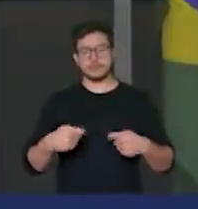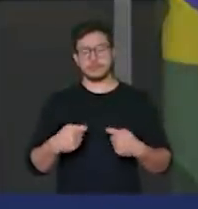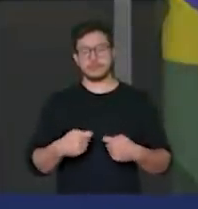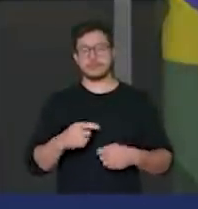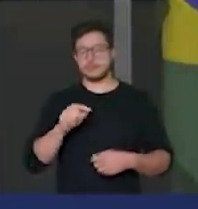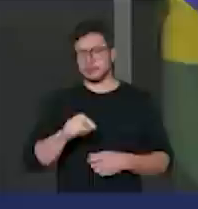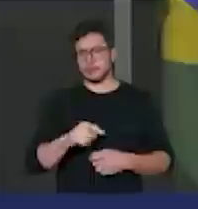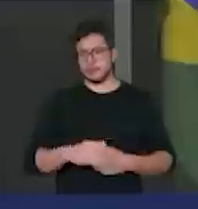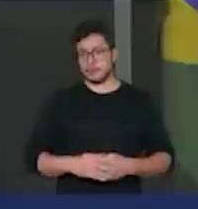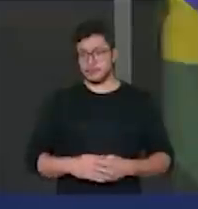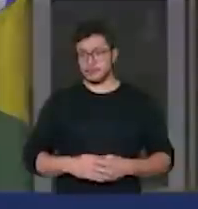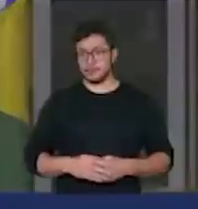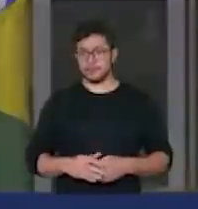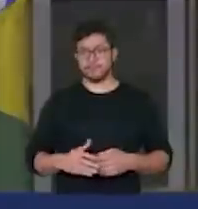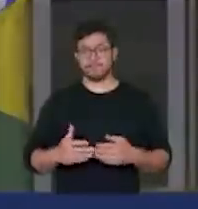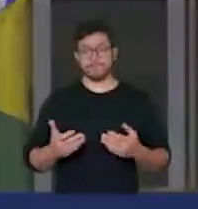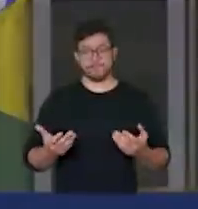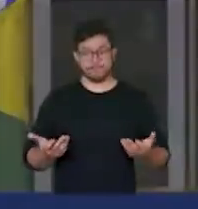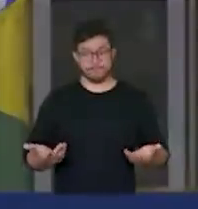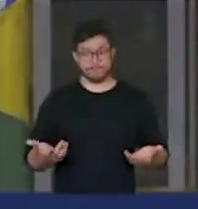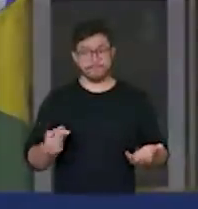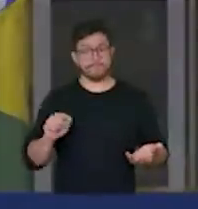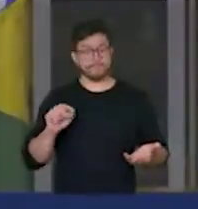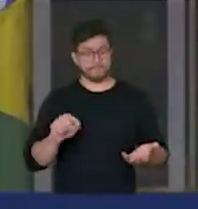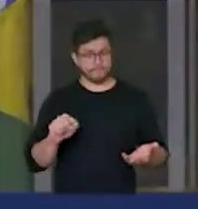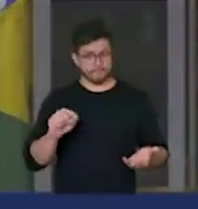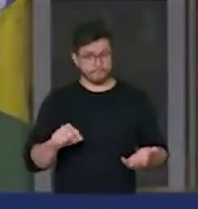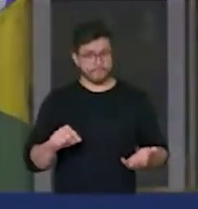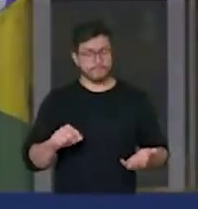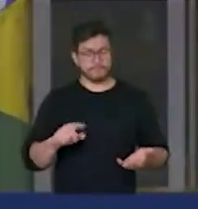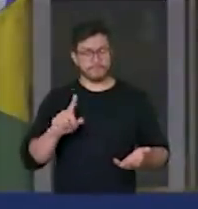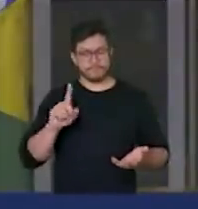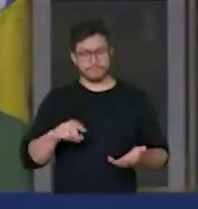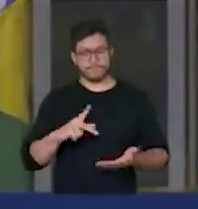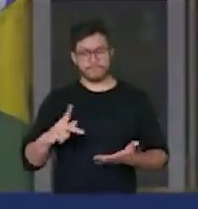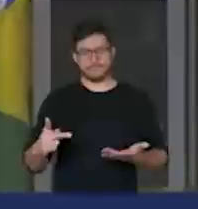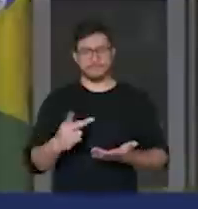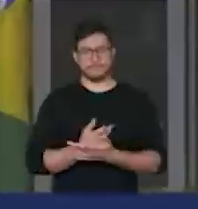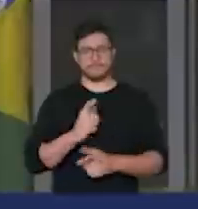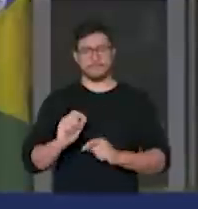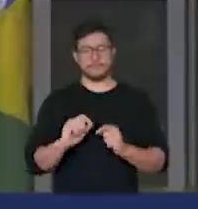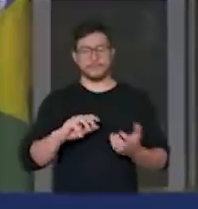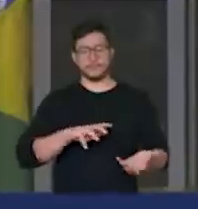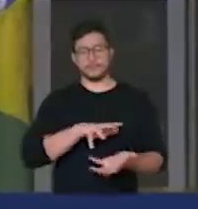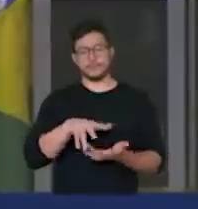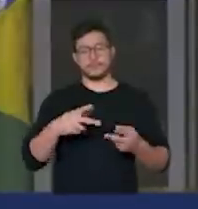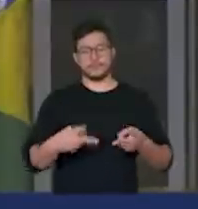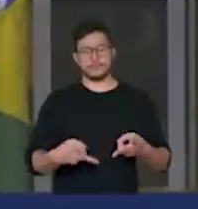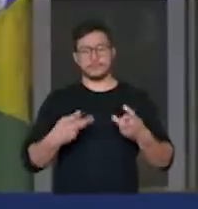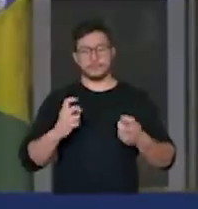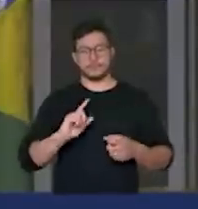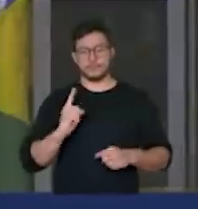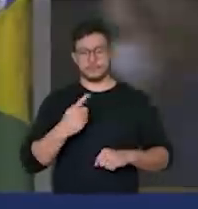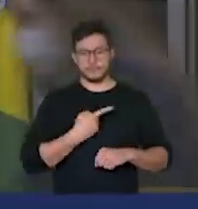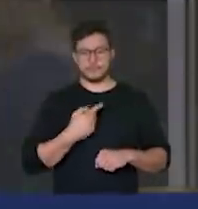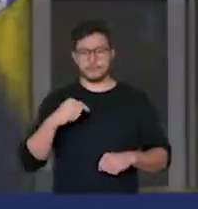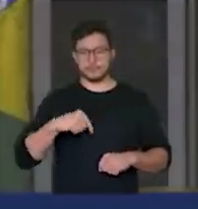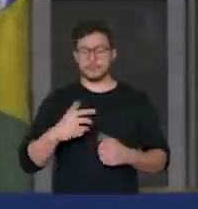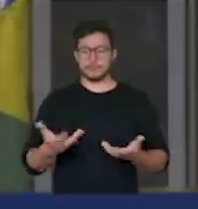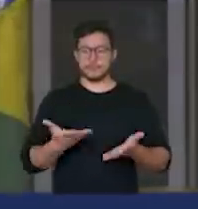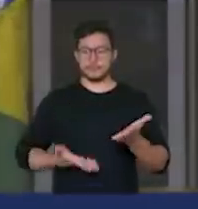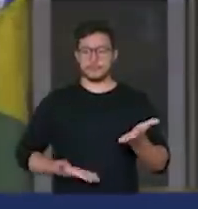suas regiões. É isso, é assim que é visto no mundo a prática que esse parlamento quer aprovar na Lei de